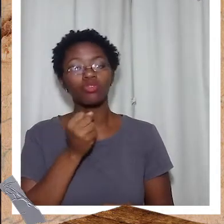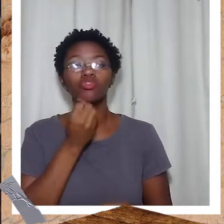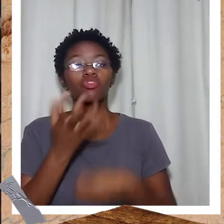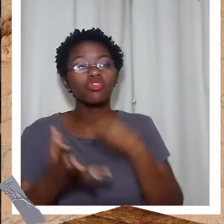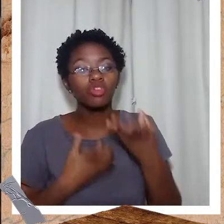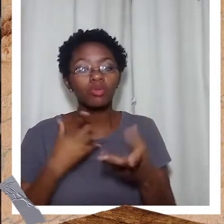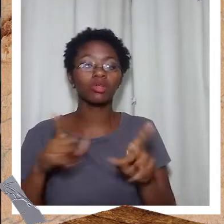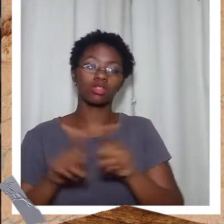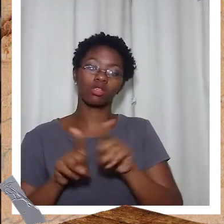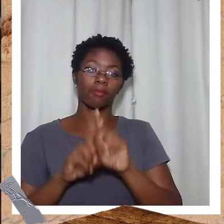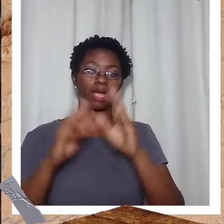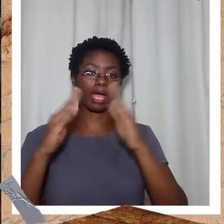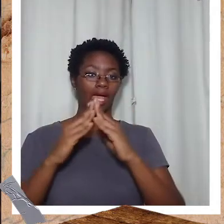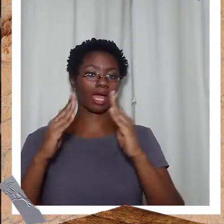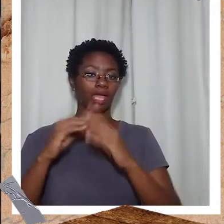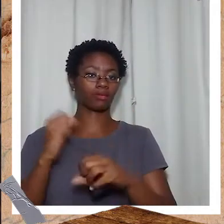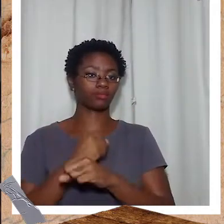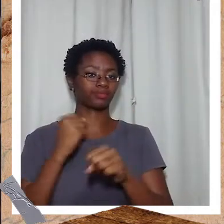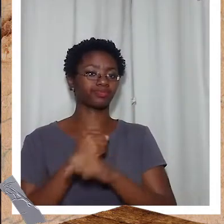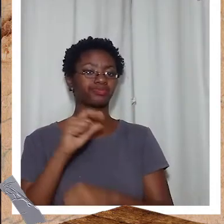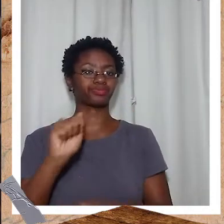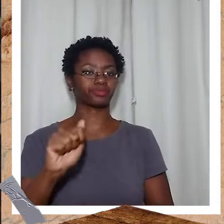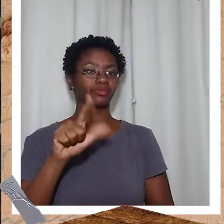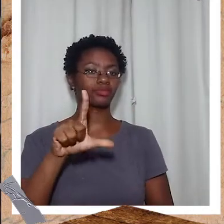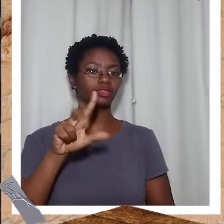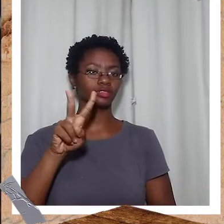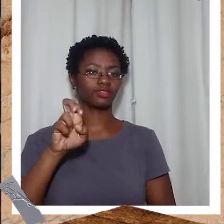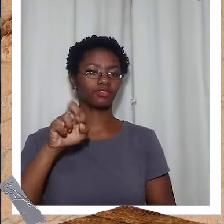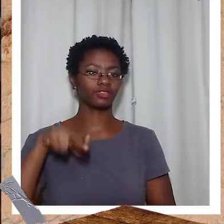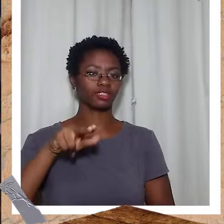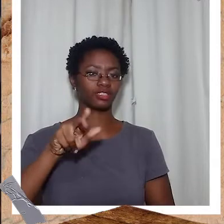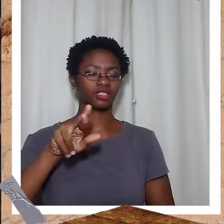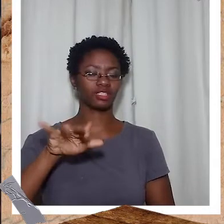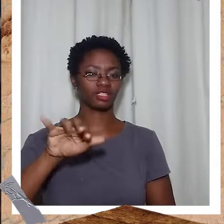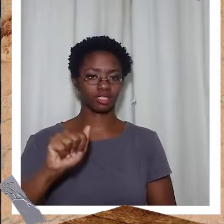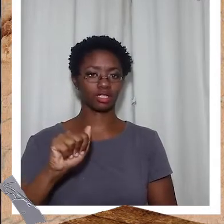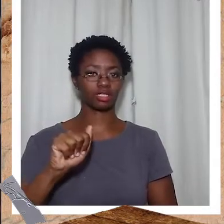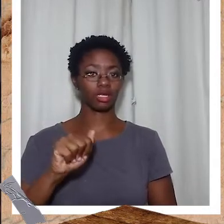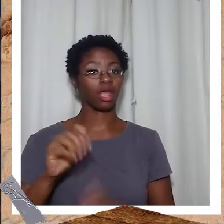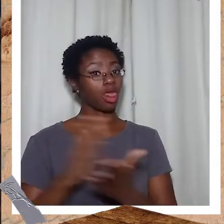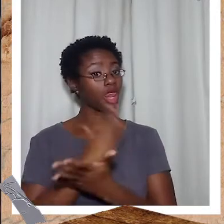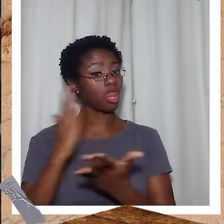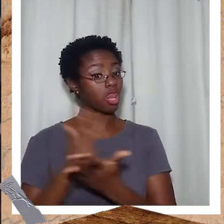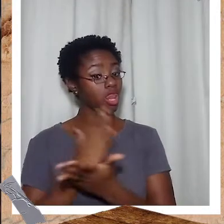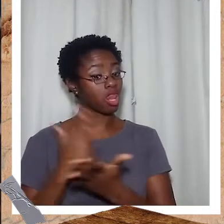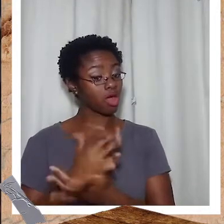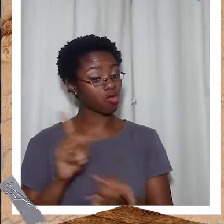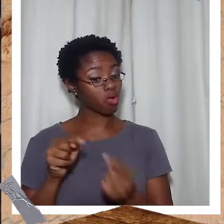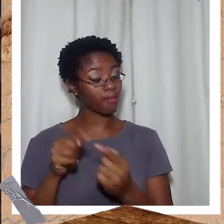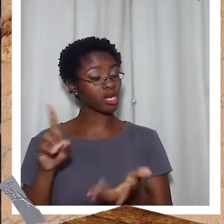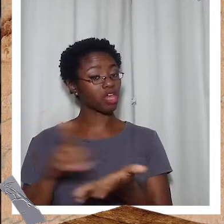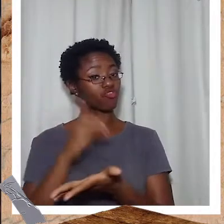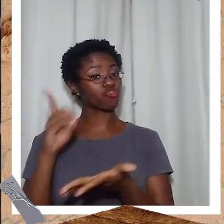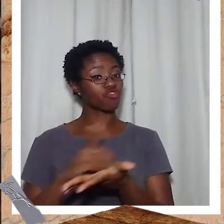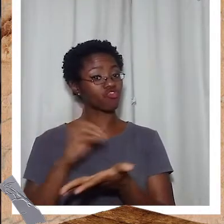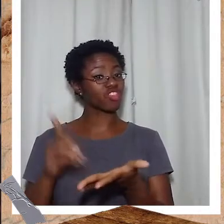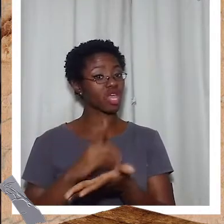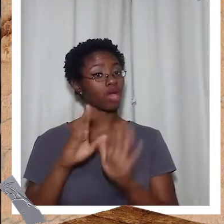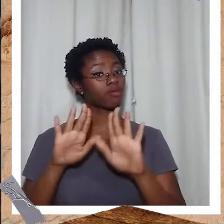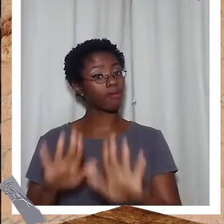de Alvenaria, enfim, são livros que são diários, mas que também guardam uma